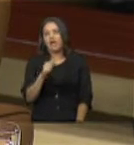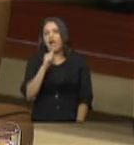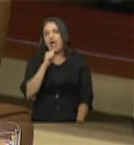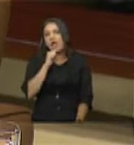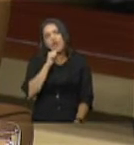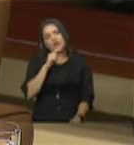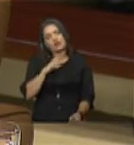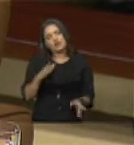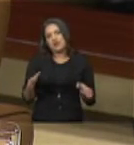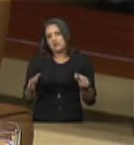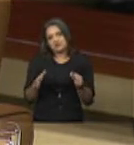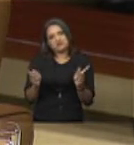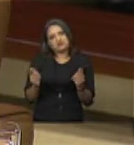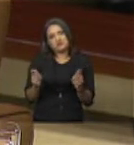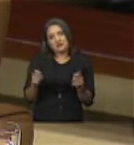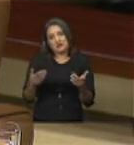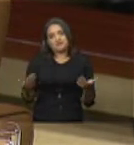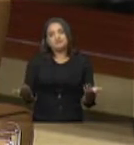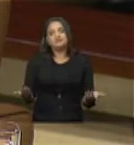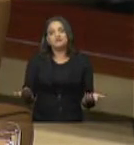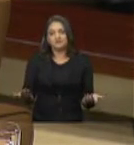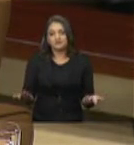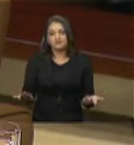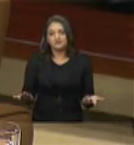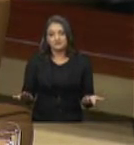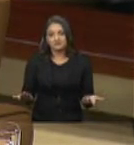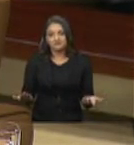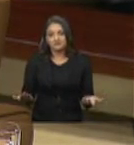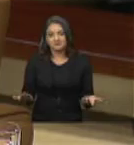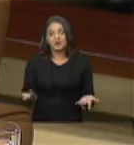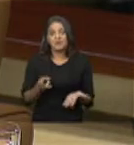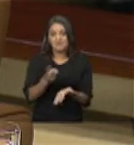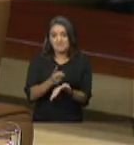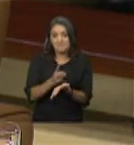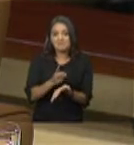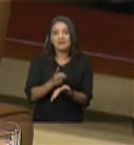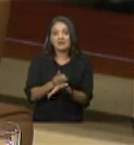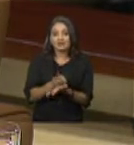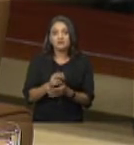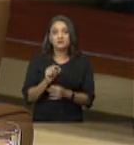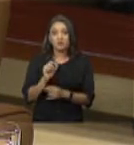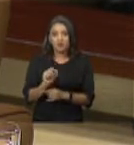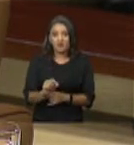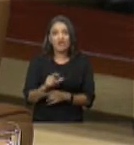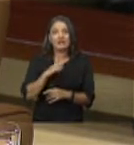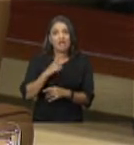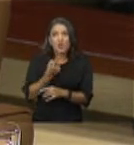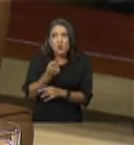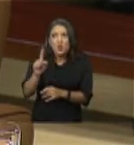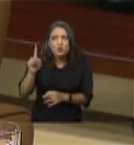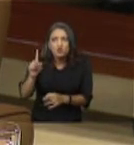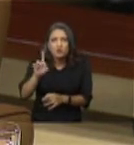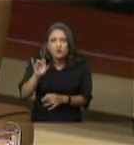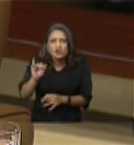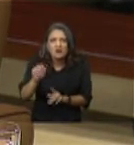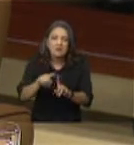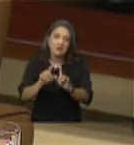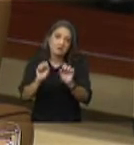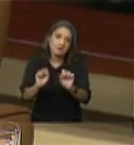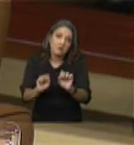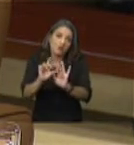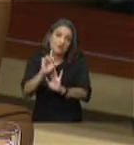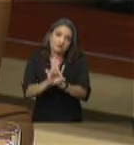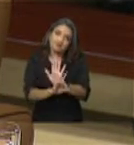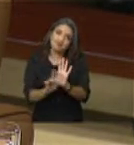é um dia dentro do prazo ainda que do prazo tenha sido dos dias o último portanto é uma